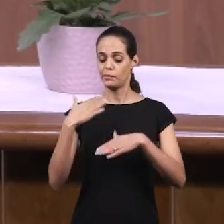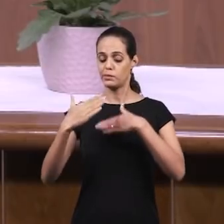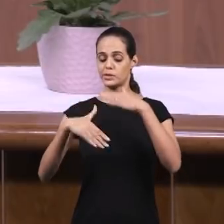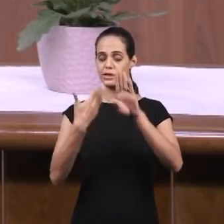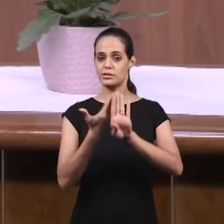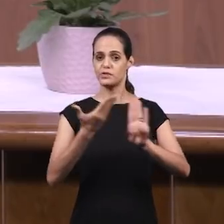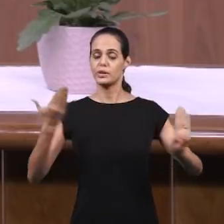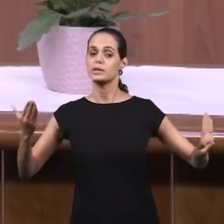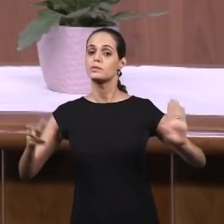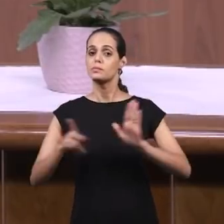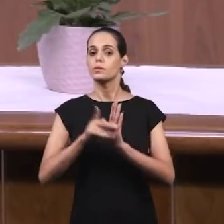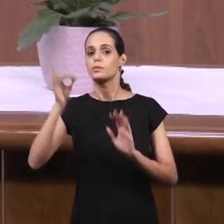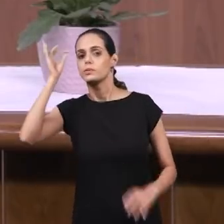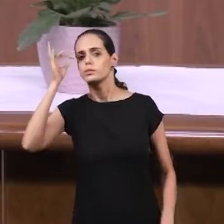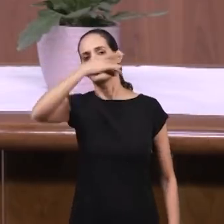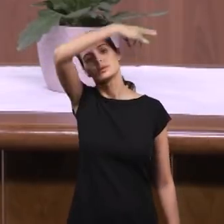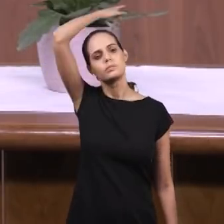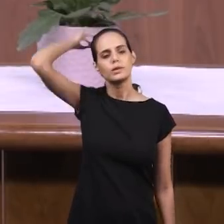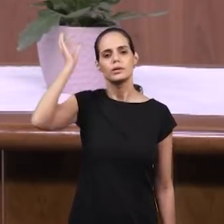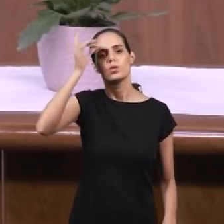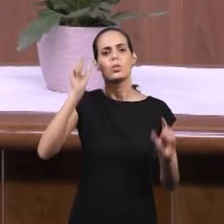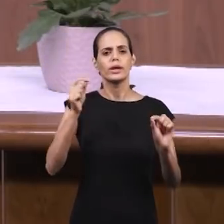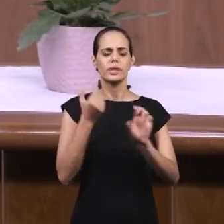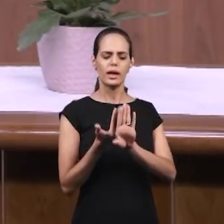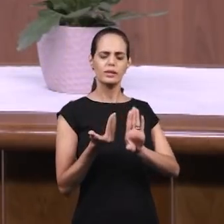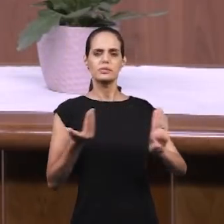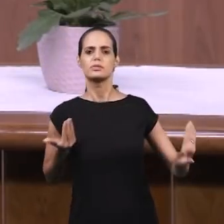santificação do Espírito. E o que é santificação?